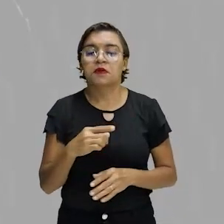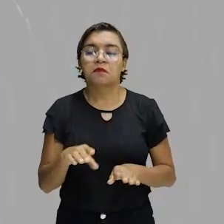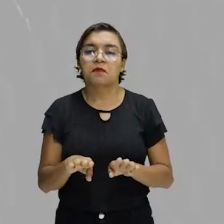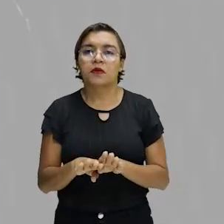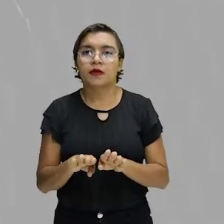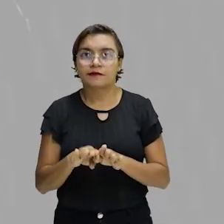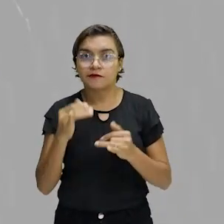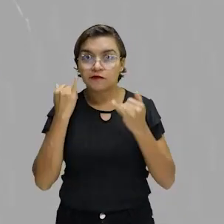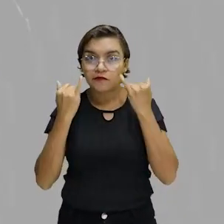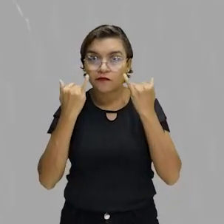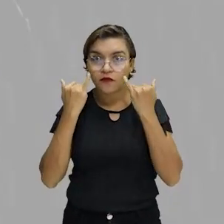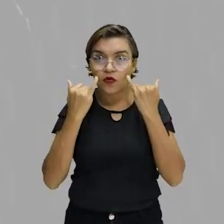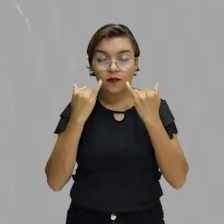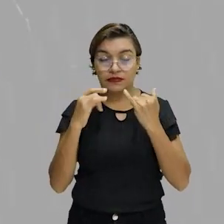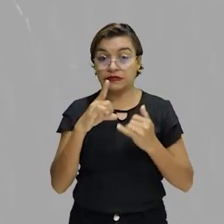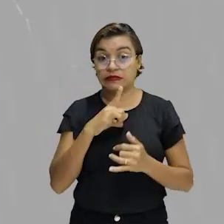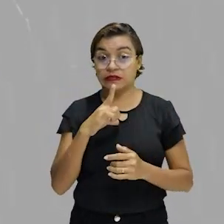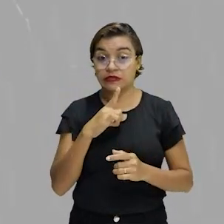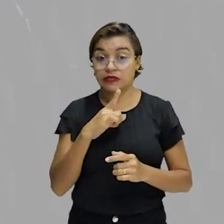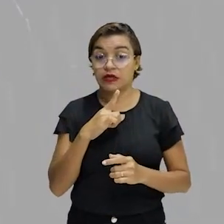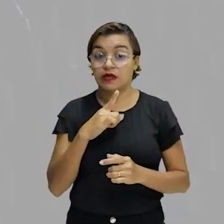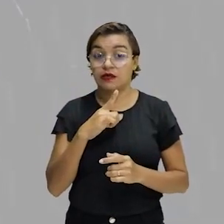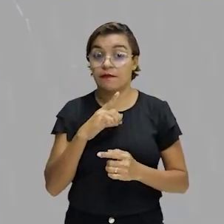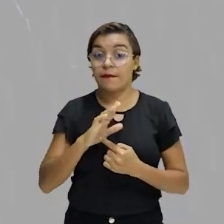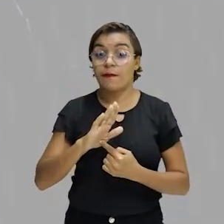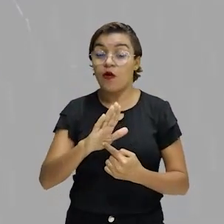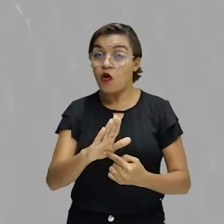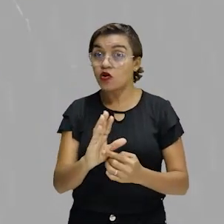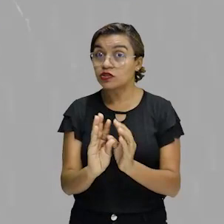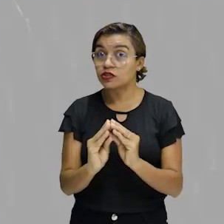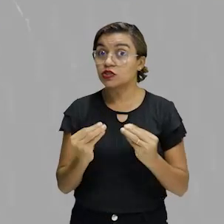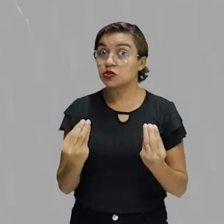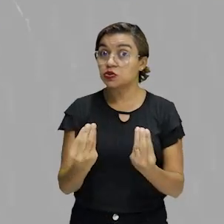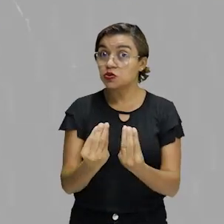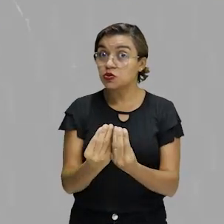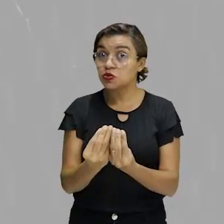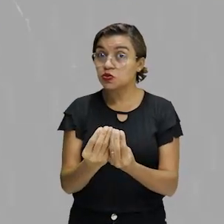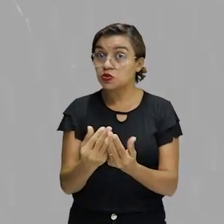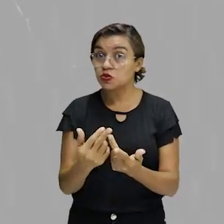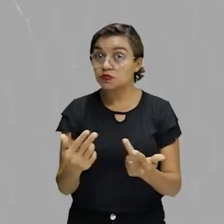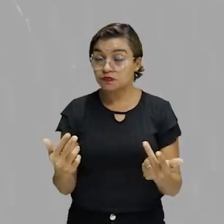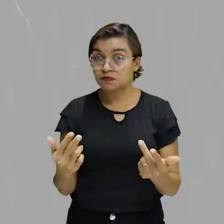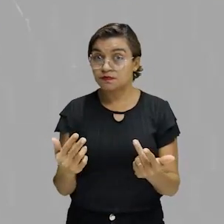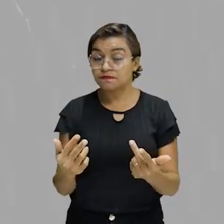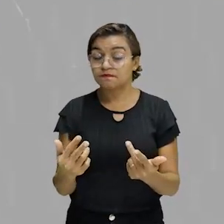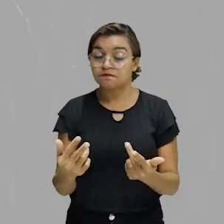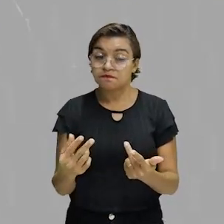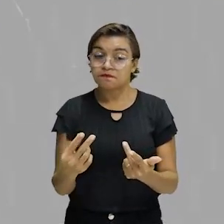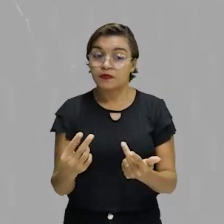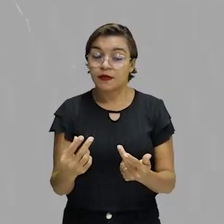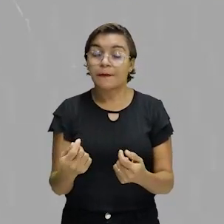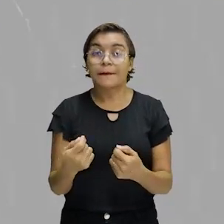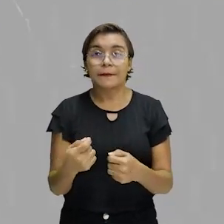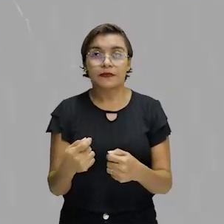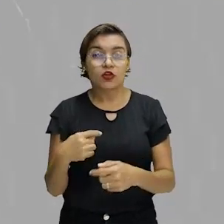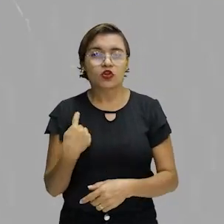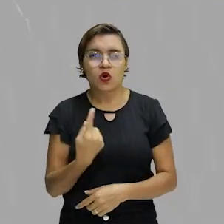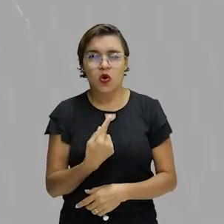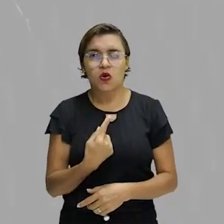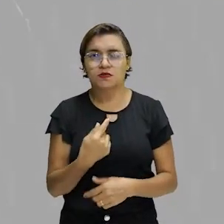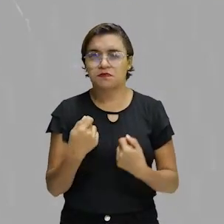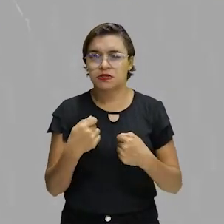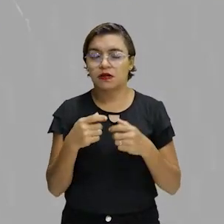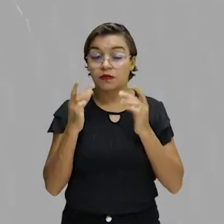nos informa apenas Quem são os os as substâncias E aí nós temos que ter né aquele aquela